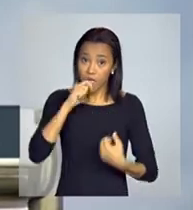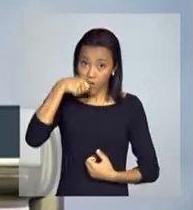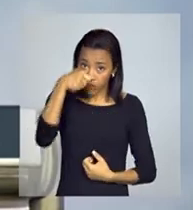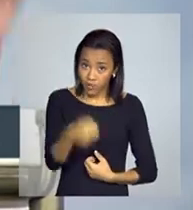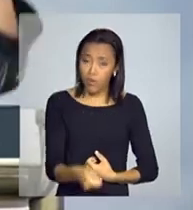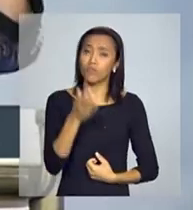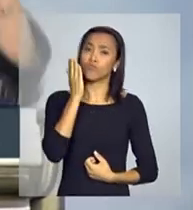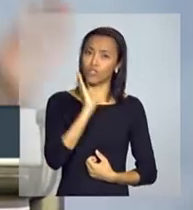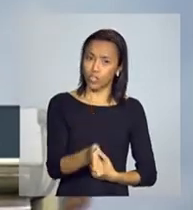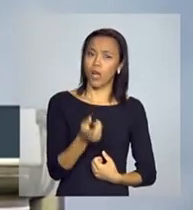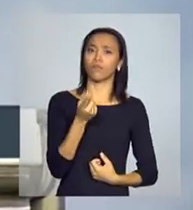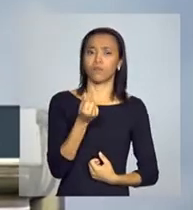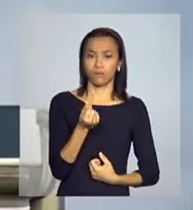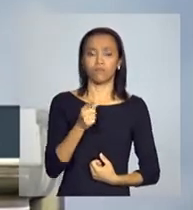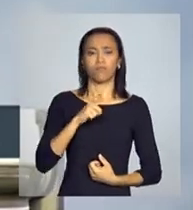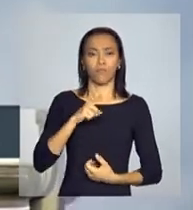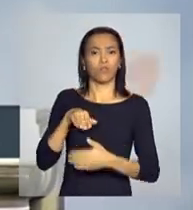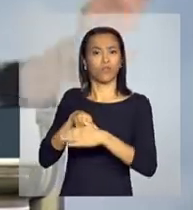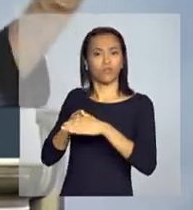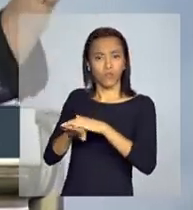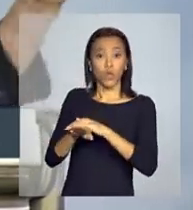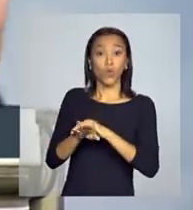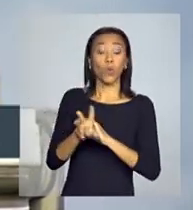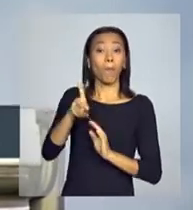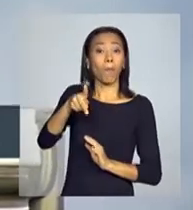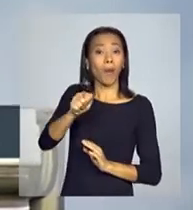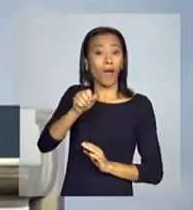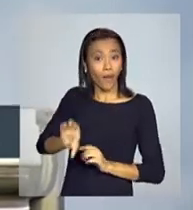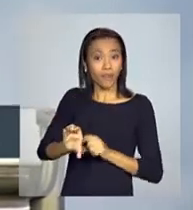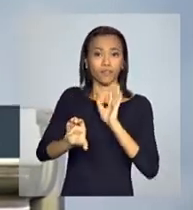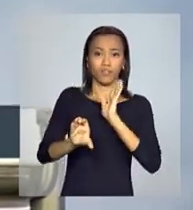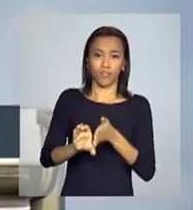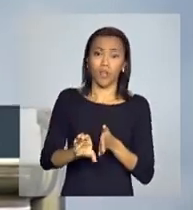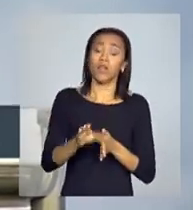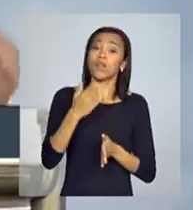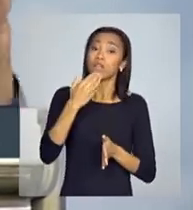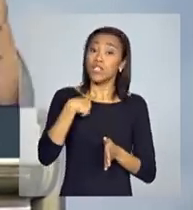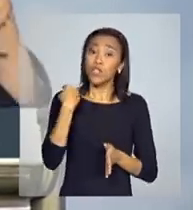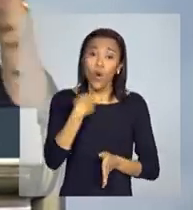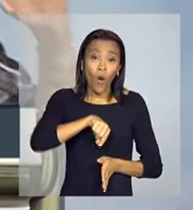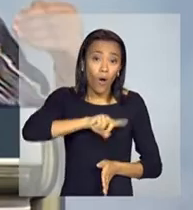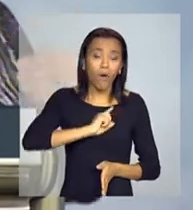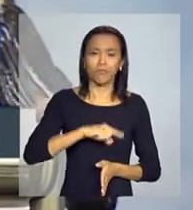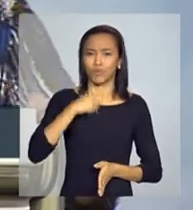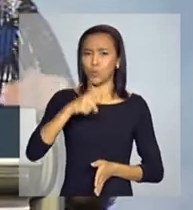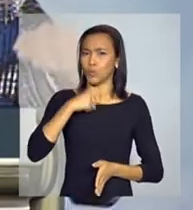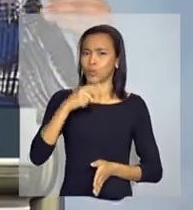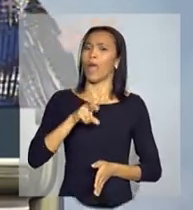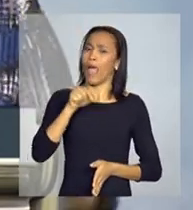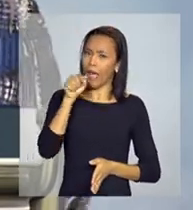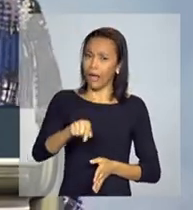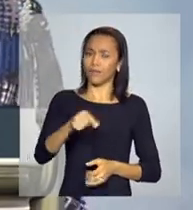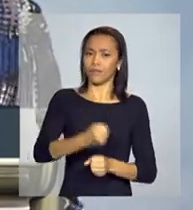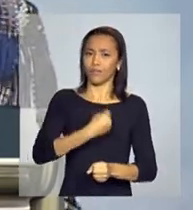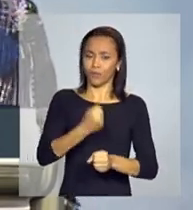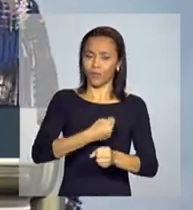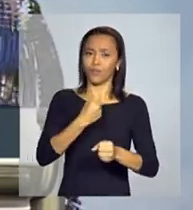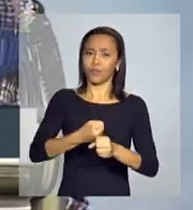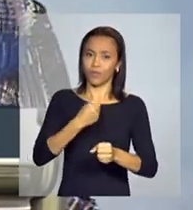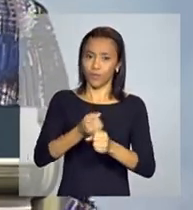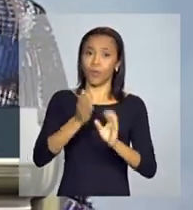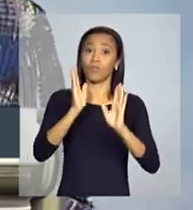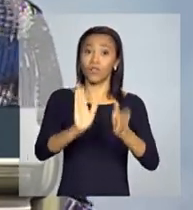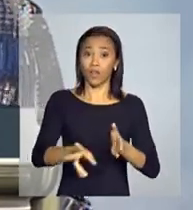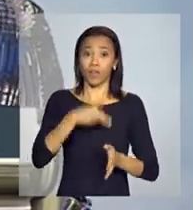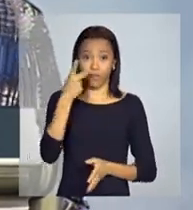o dinheiro previsto no PAC e, sem dúvida nenhuma, essa obra, como disse